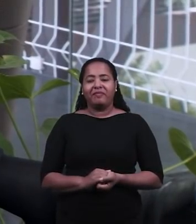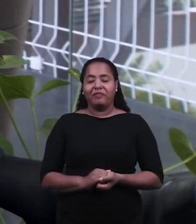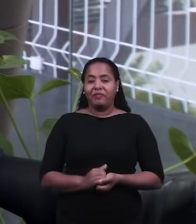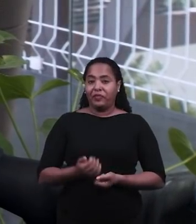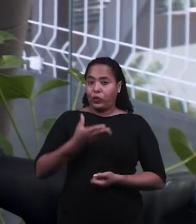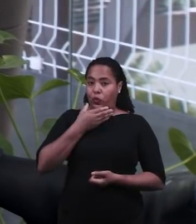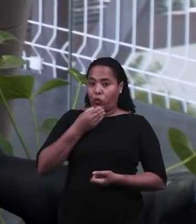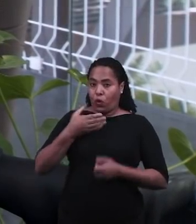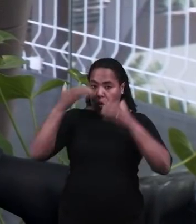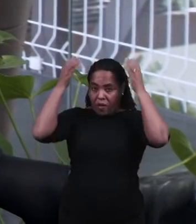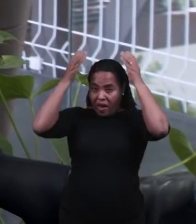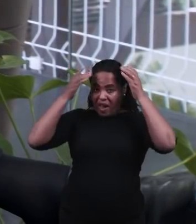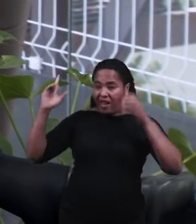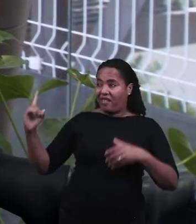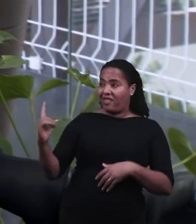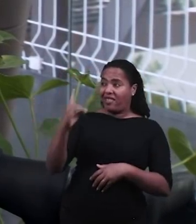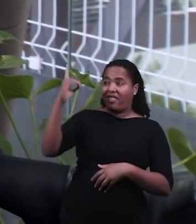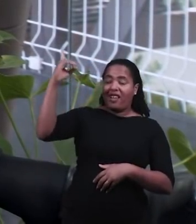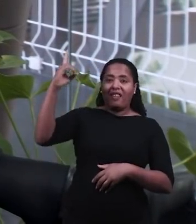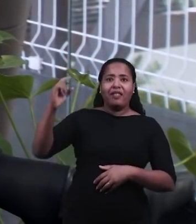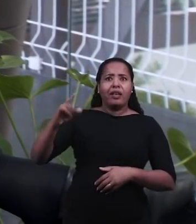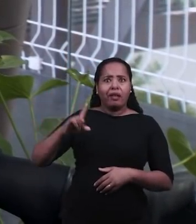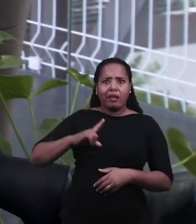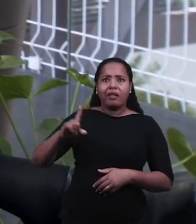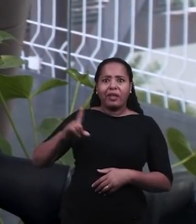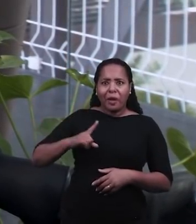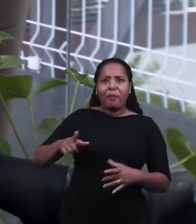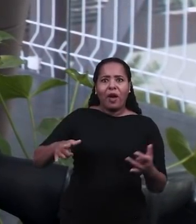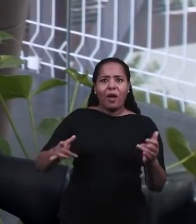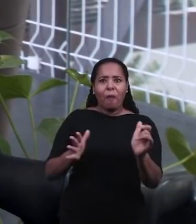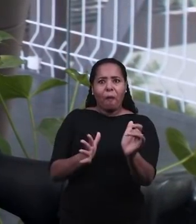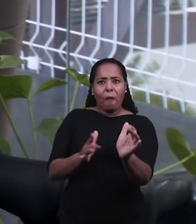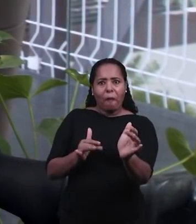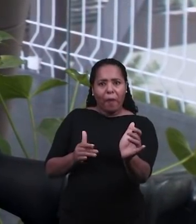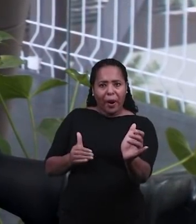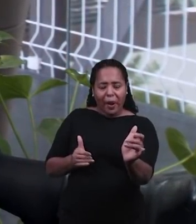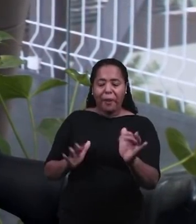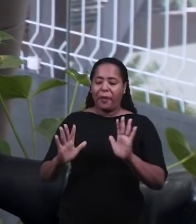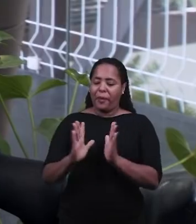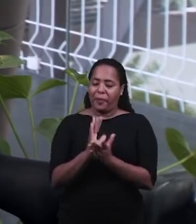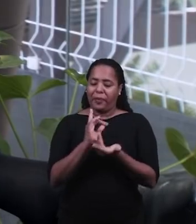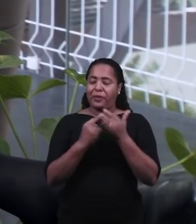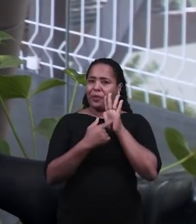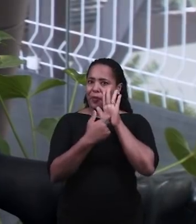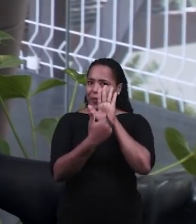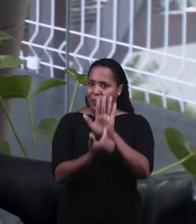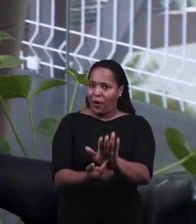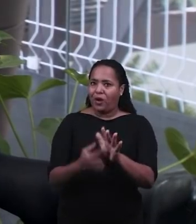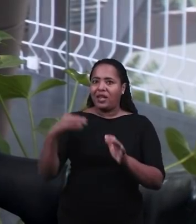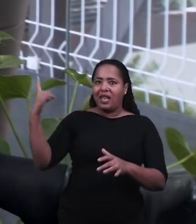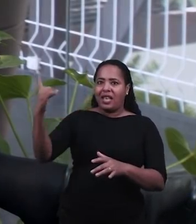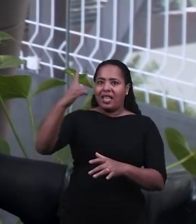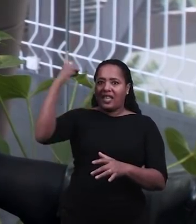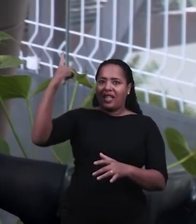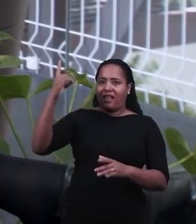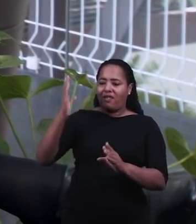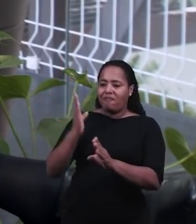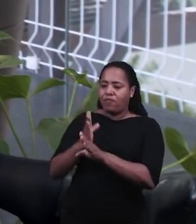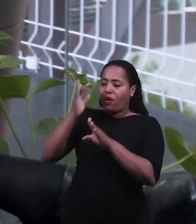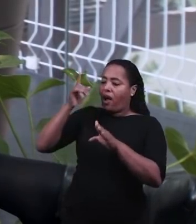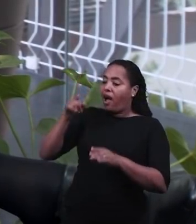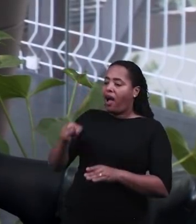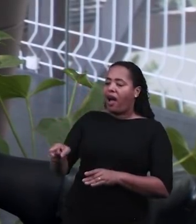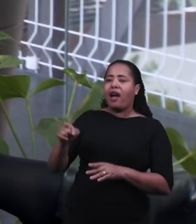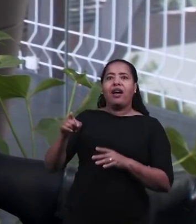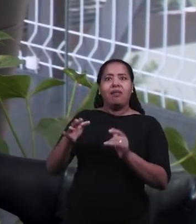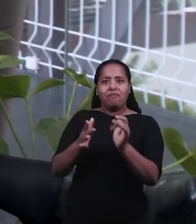Davi também foi um grande instrumentista. A Bíblia registra que ele foi identificado como alguém que tocava